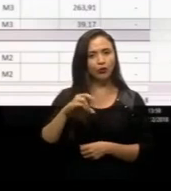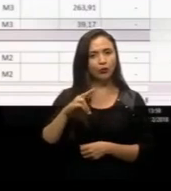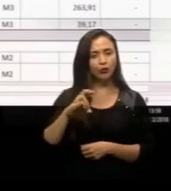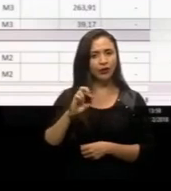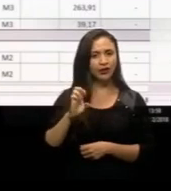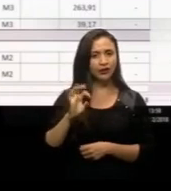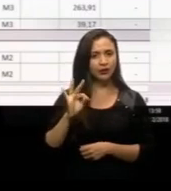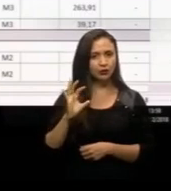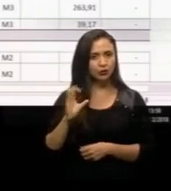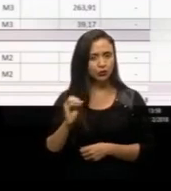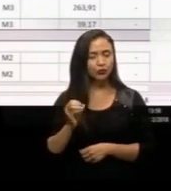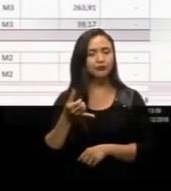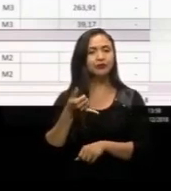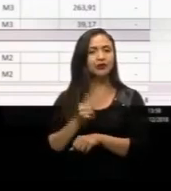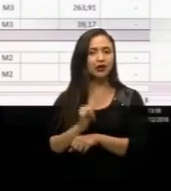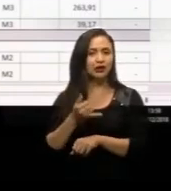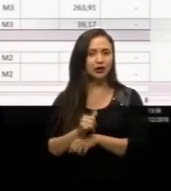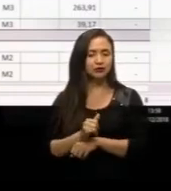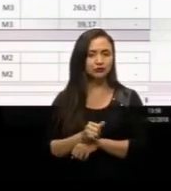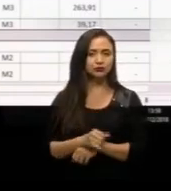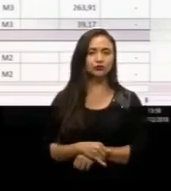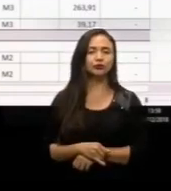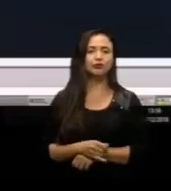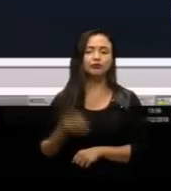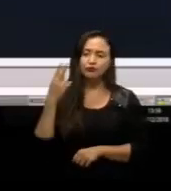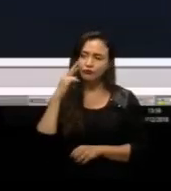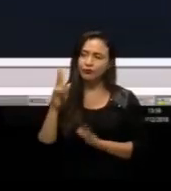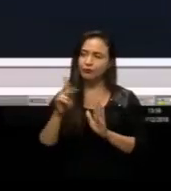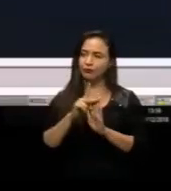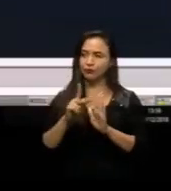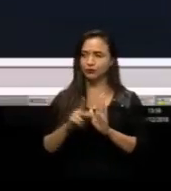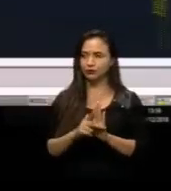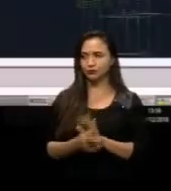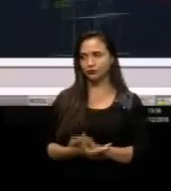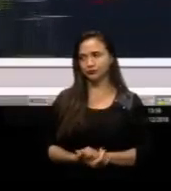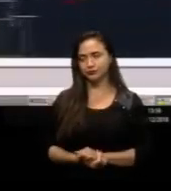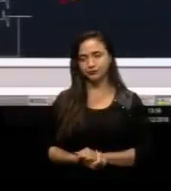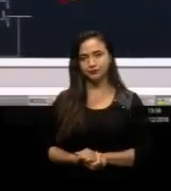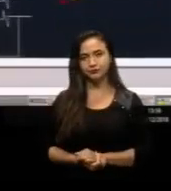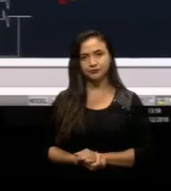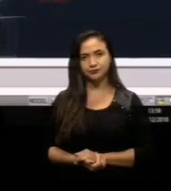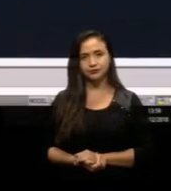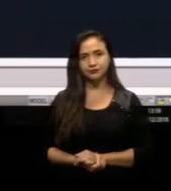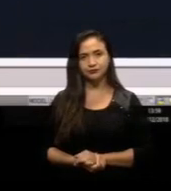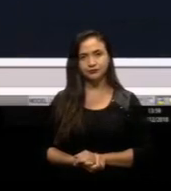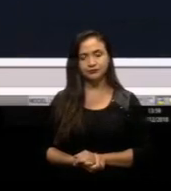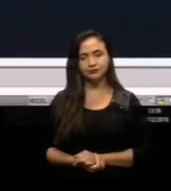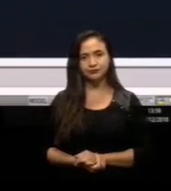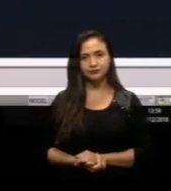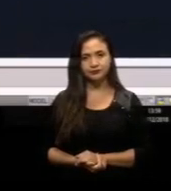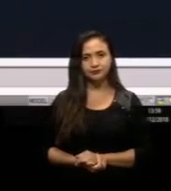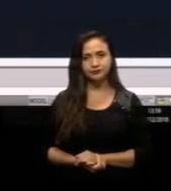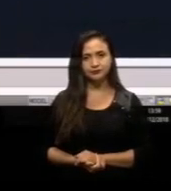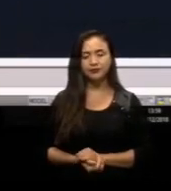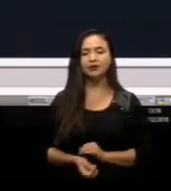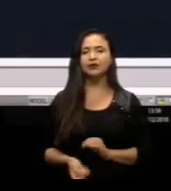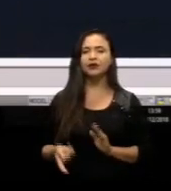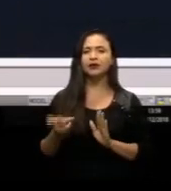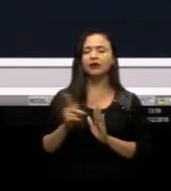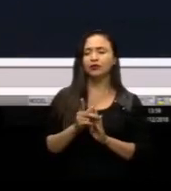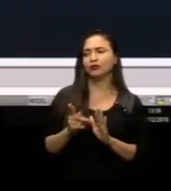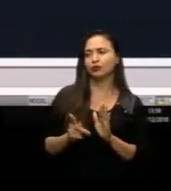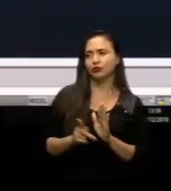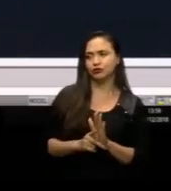aço e não usa forma, né? Vamos lá para o projeto. Bom, o projeto da